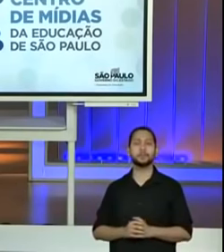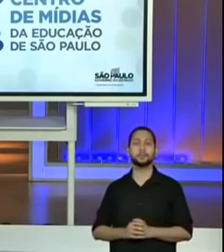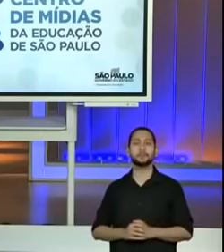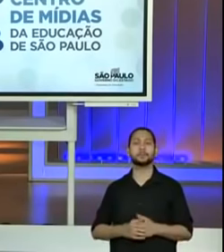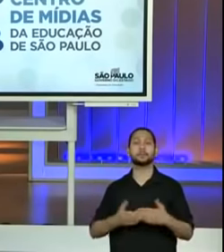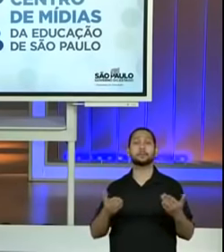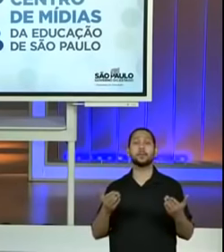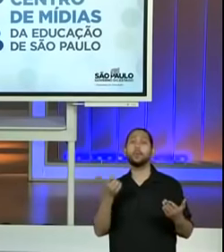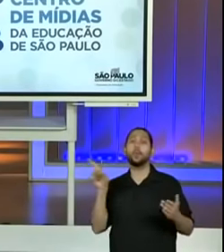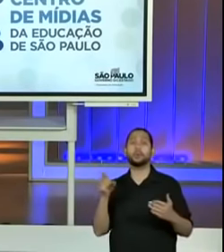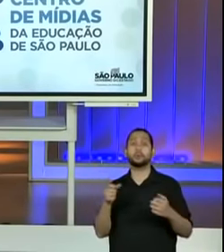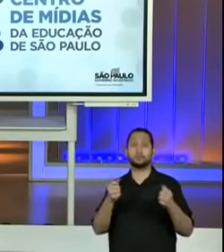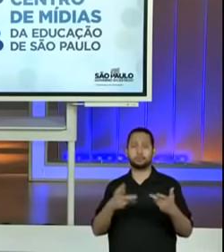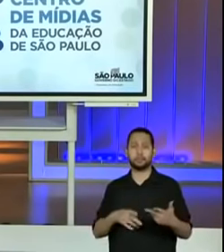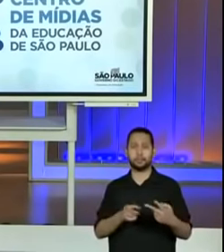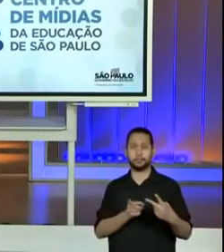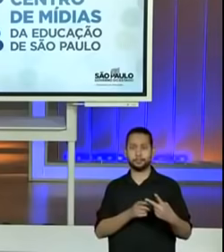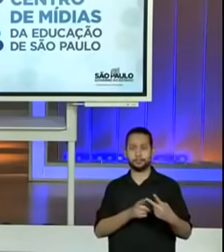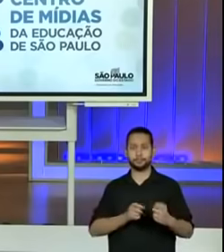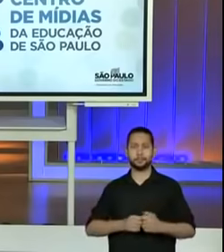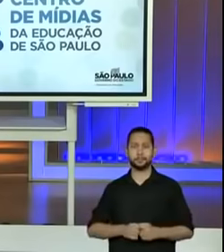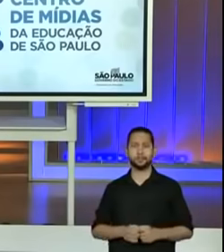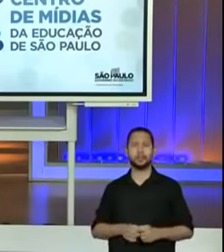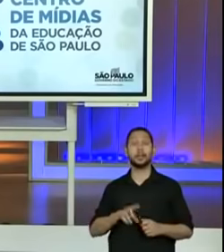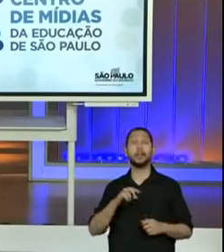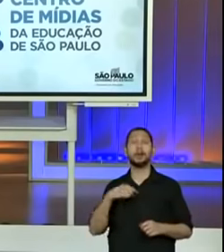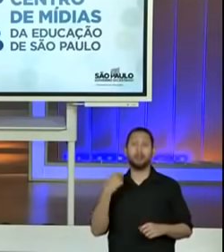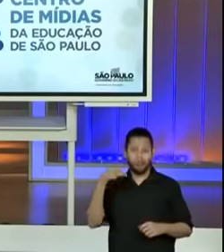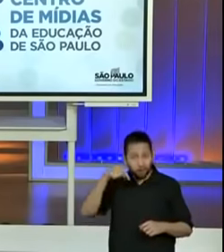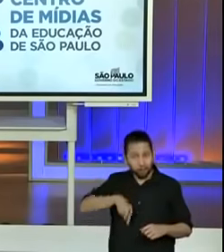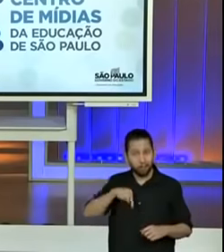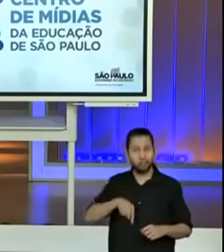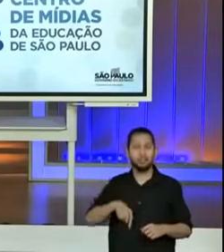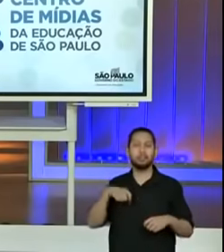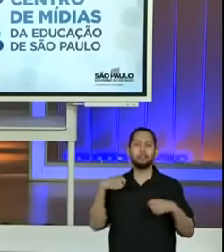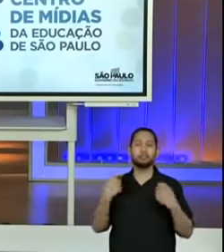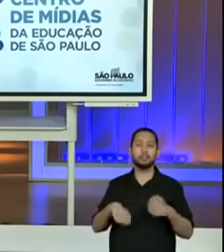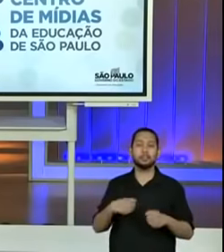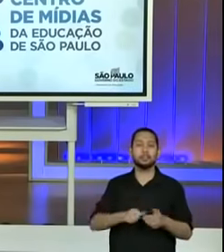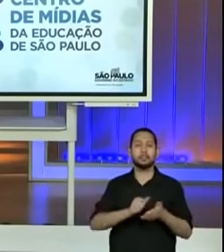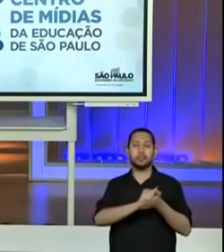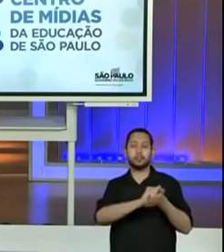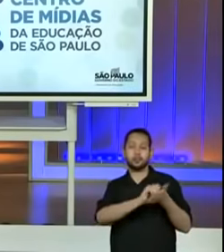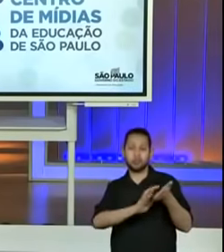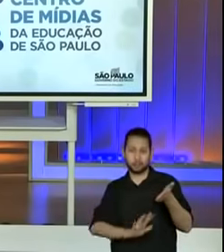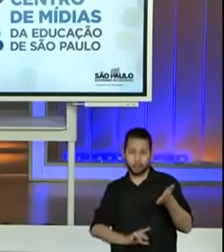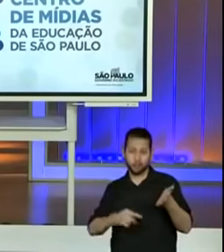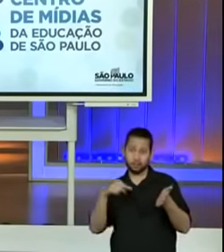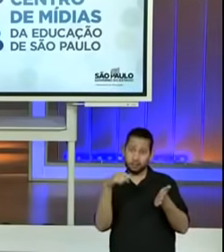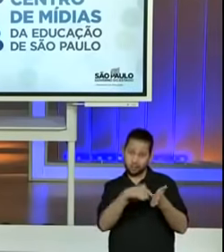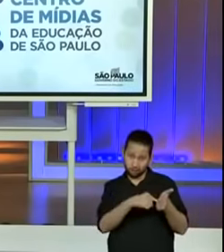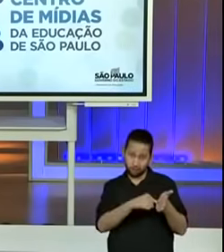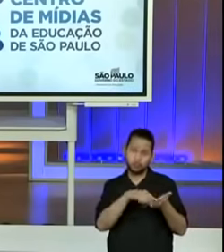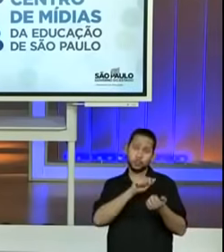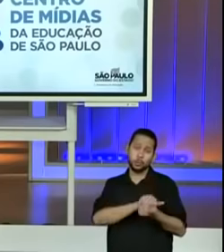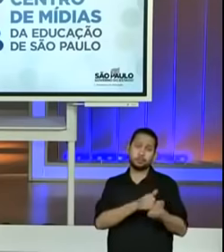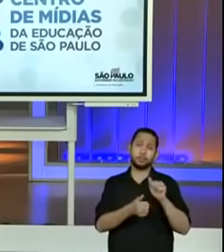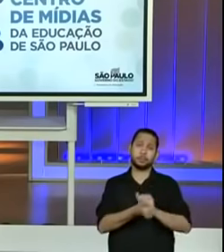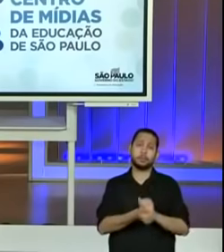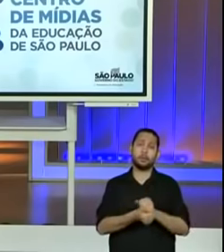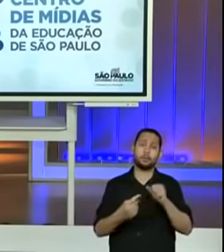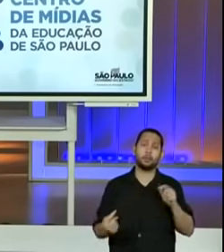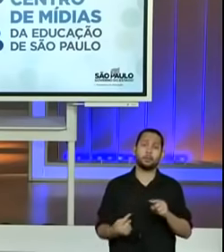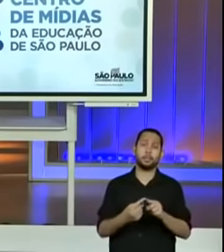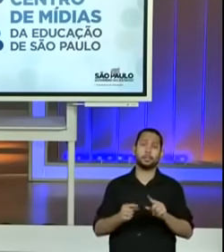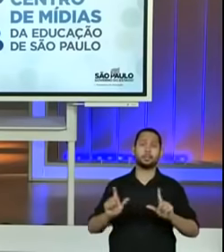queria falar para vocês, nós realizamos muitas adaptações das atividades que constam no EMAI de vocês.